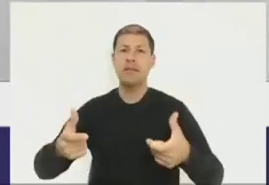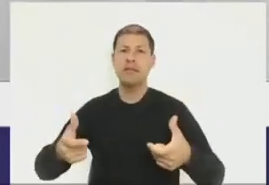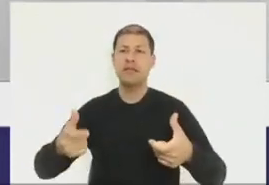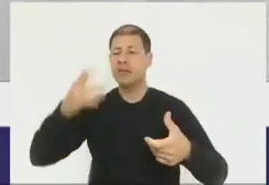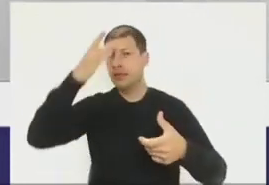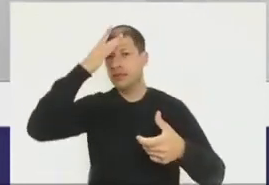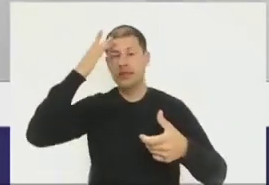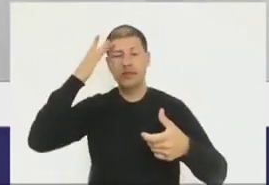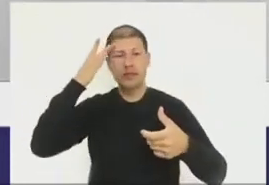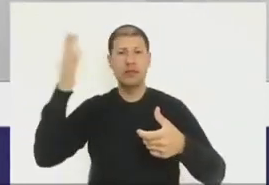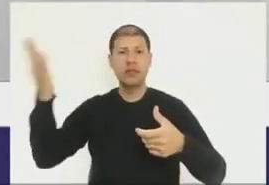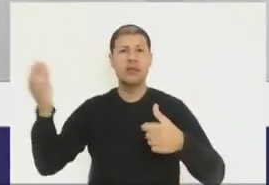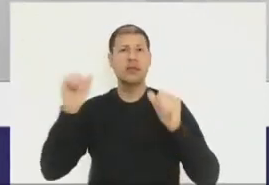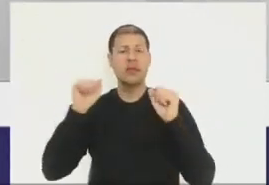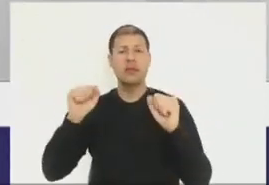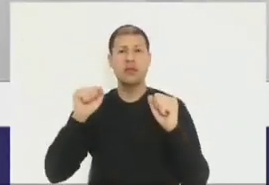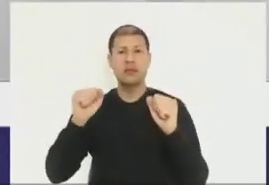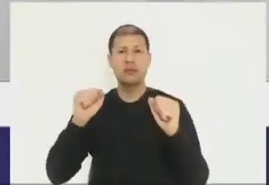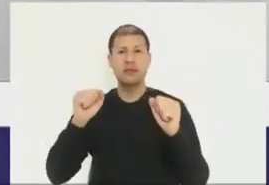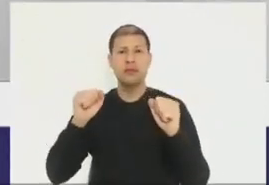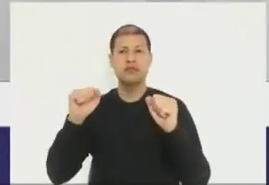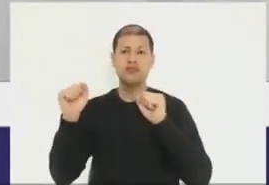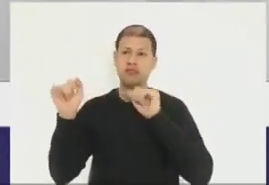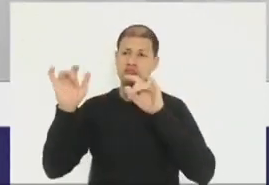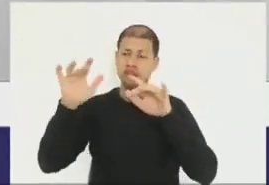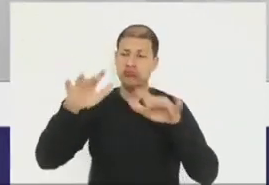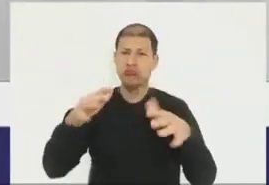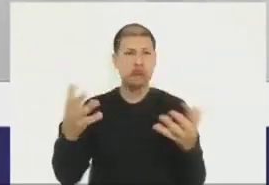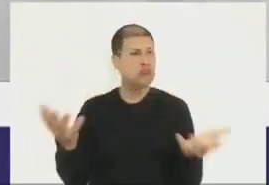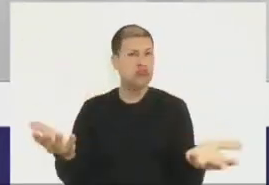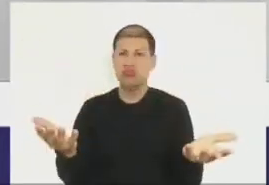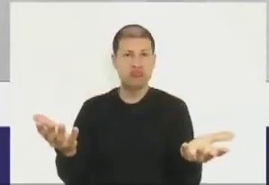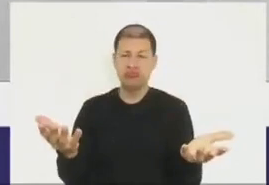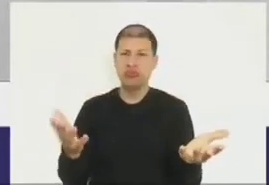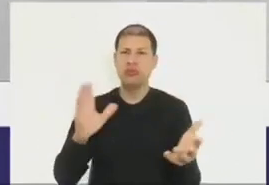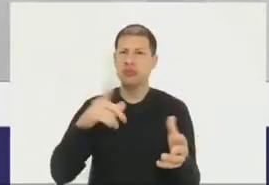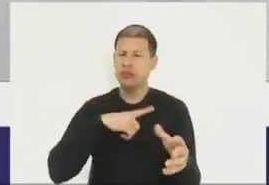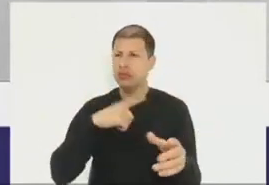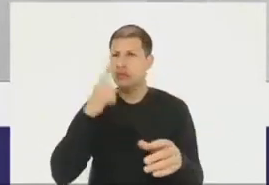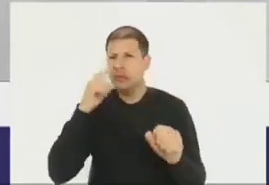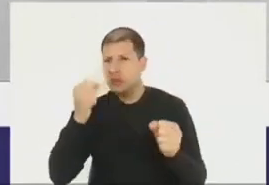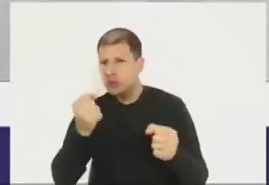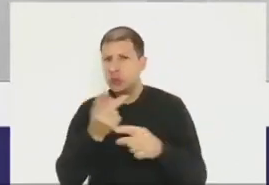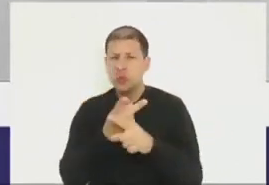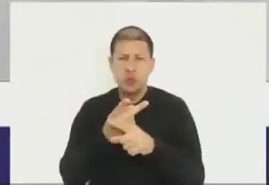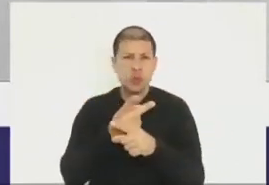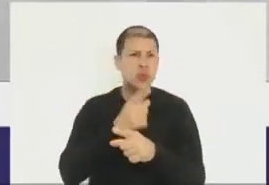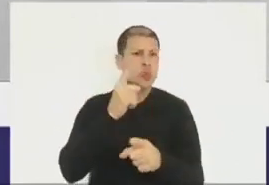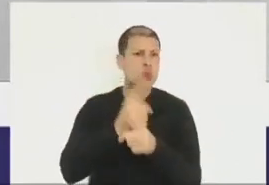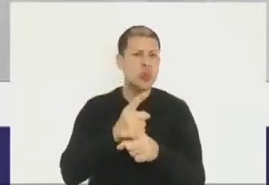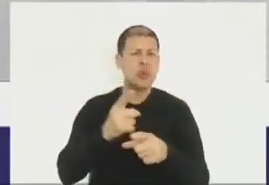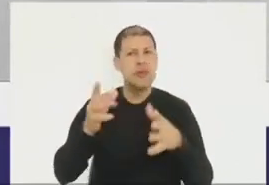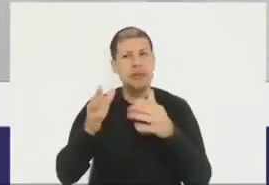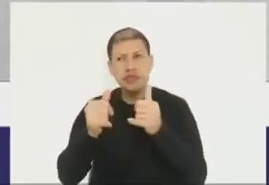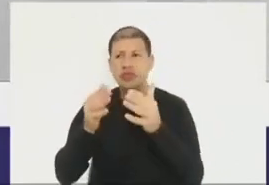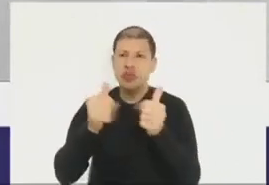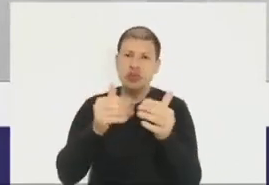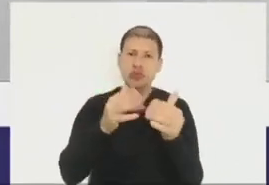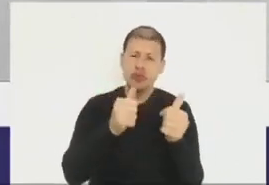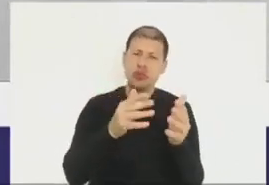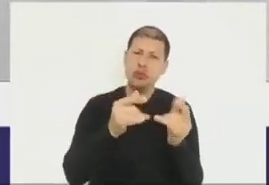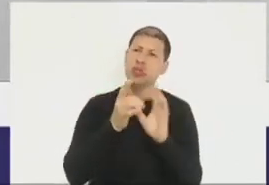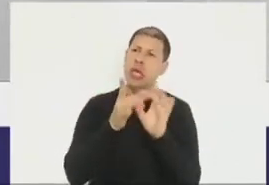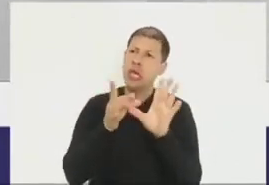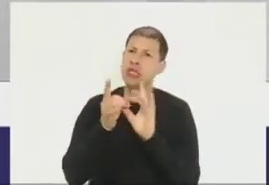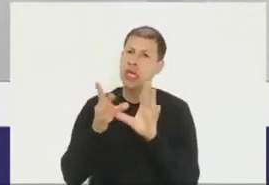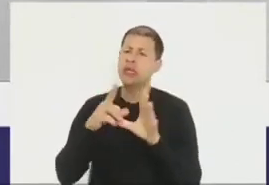moradores pudesse usufruir. Mas a gente vai achando um cantinho, a gente vai pedindo permissão, e tem uma área